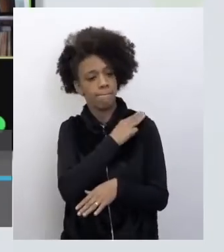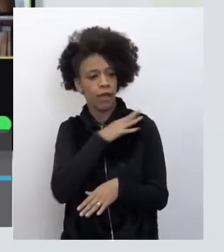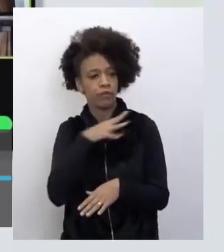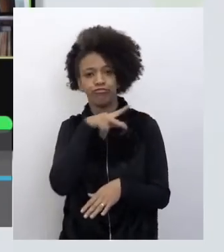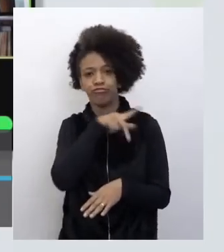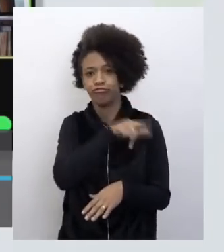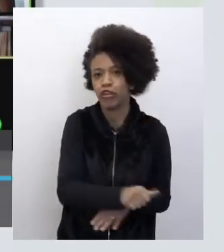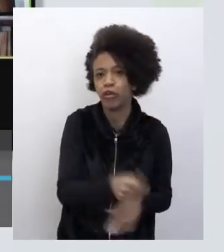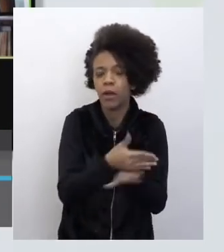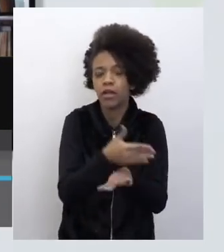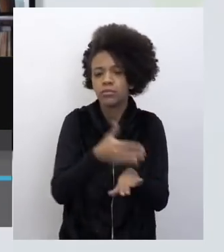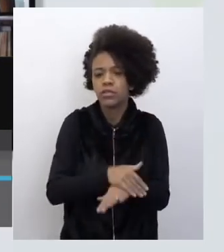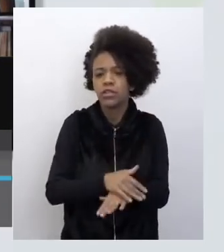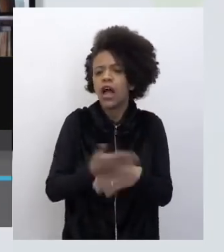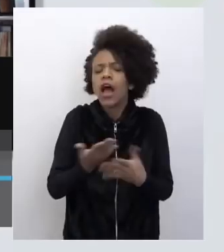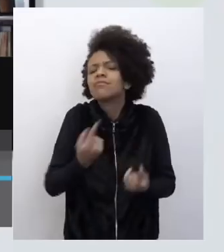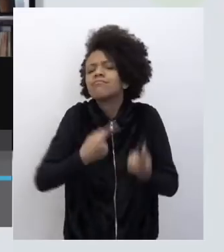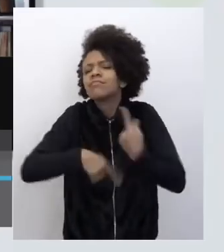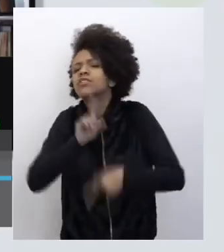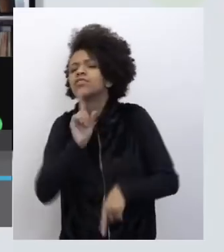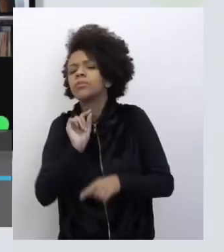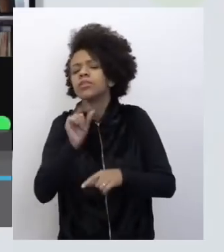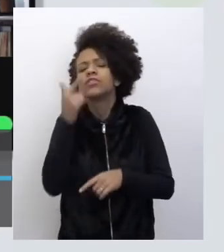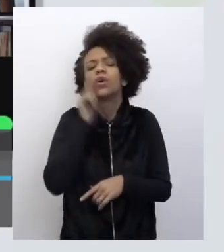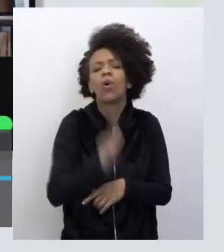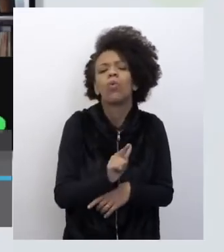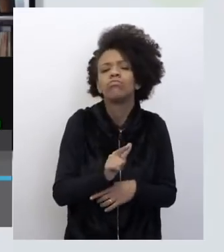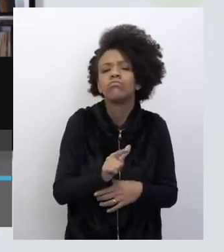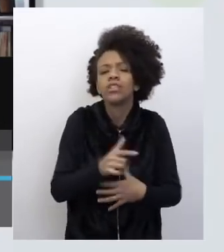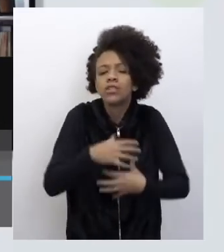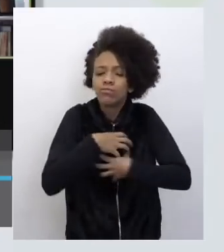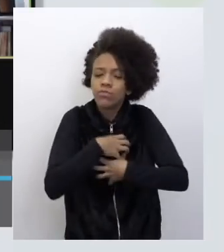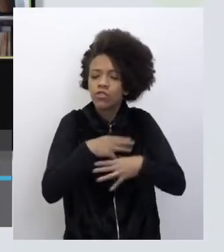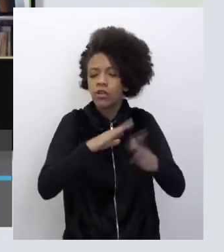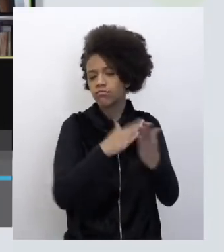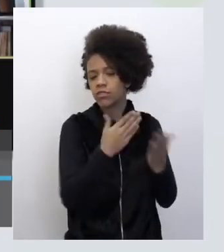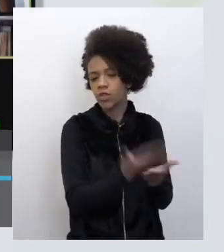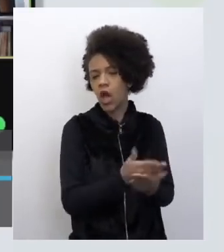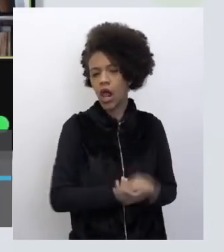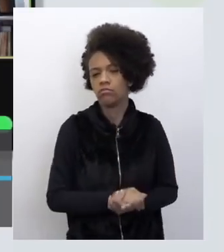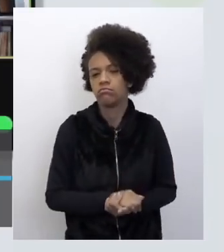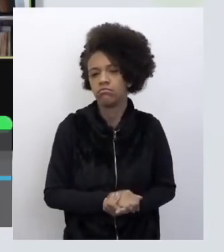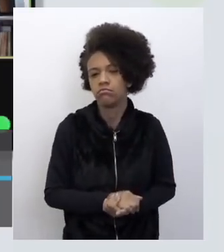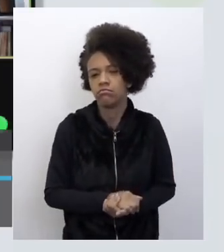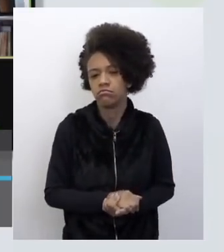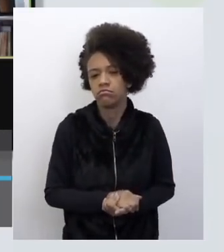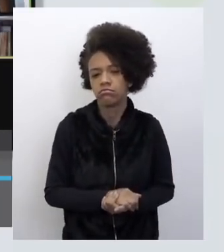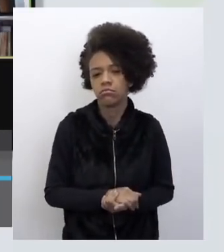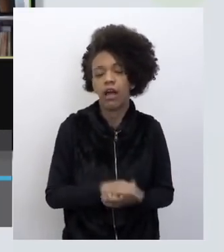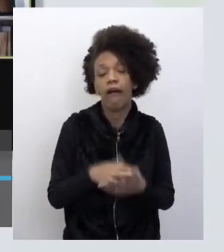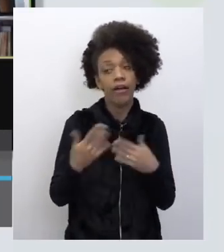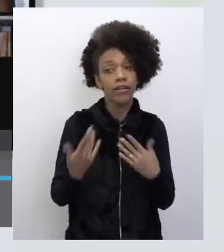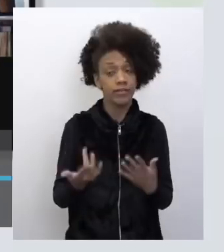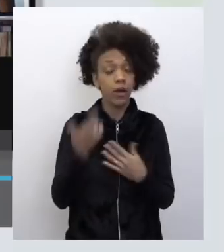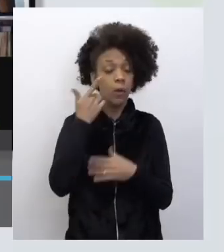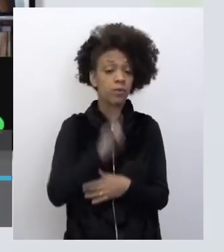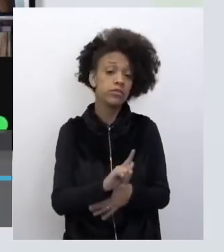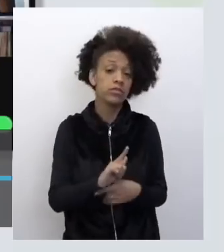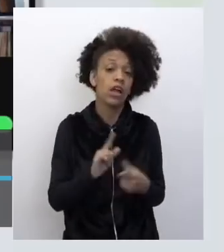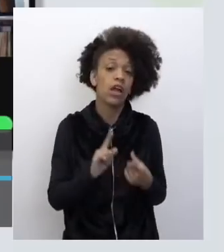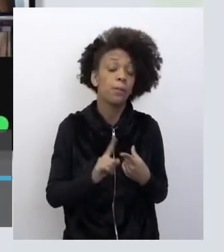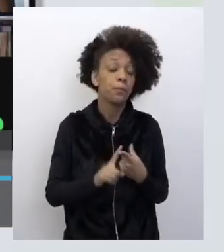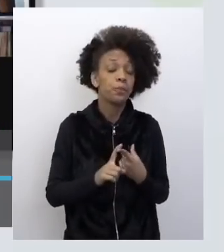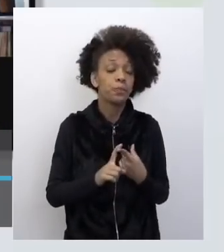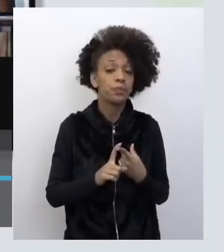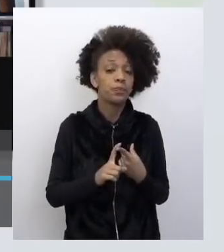participando do grêmio, que transformações que você conseguiu levar para o seu colégio? A gente conseguiu